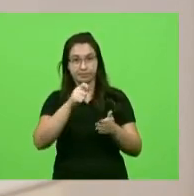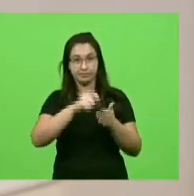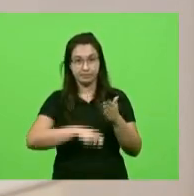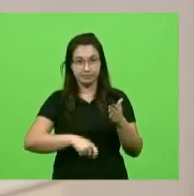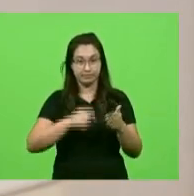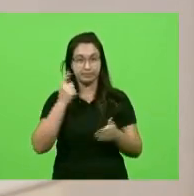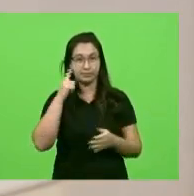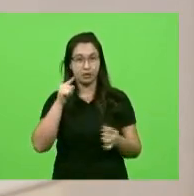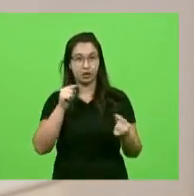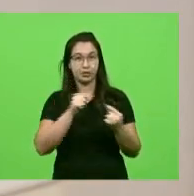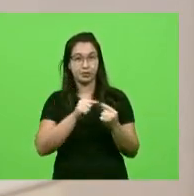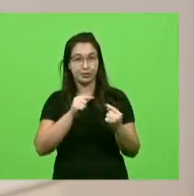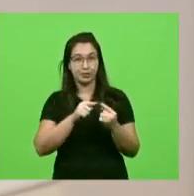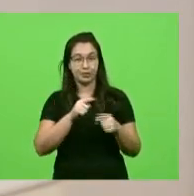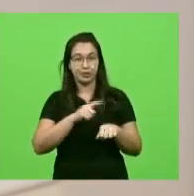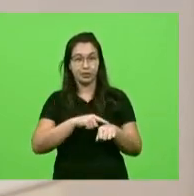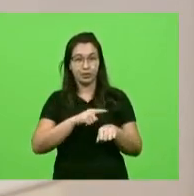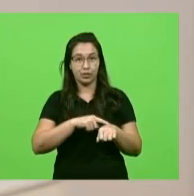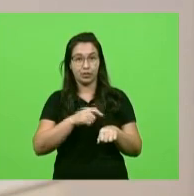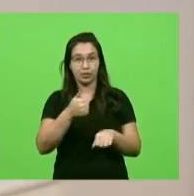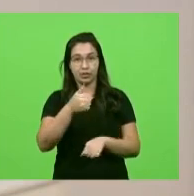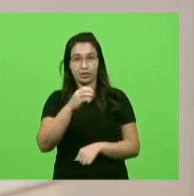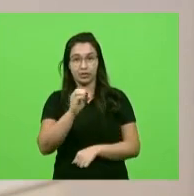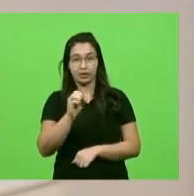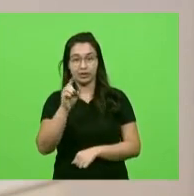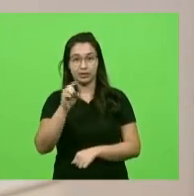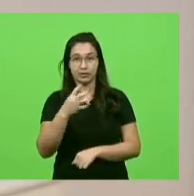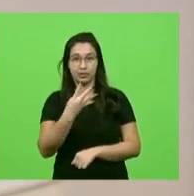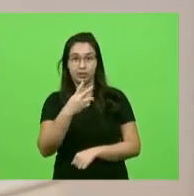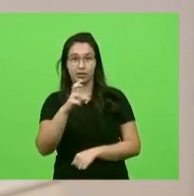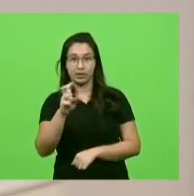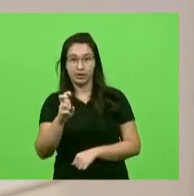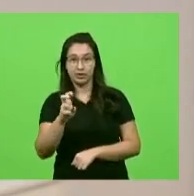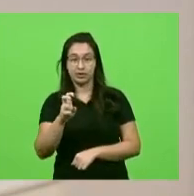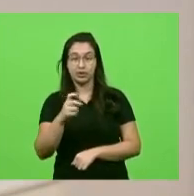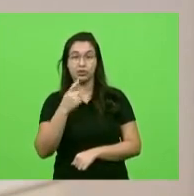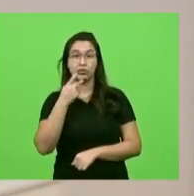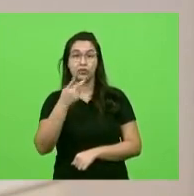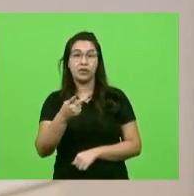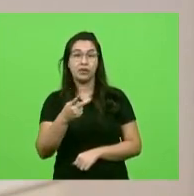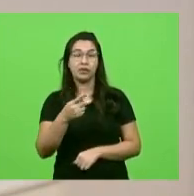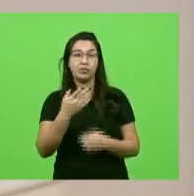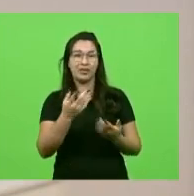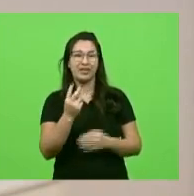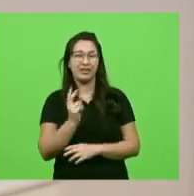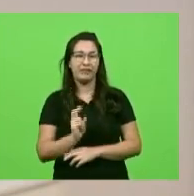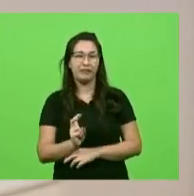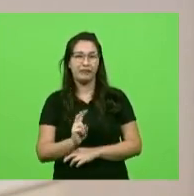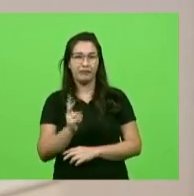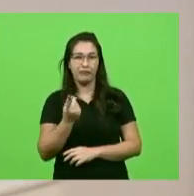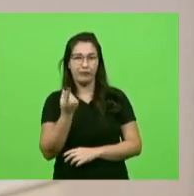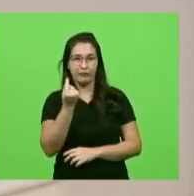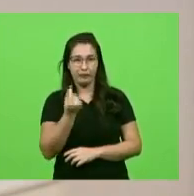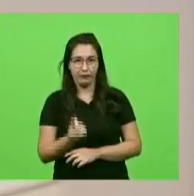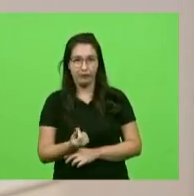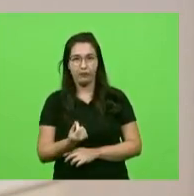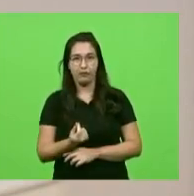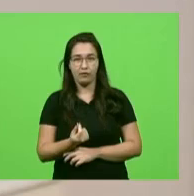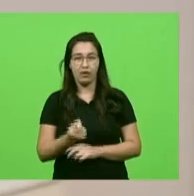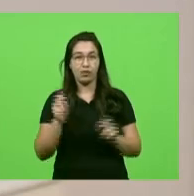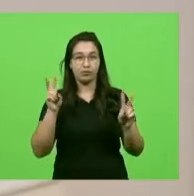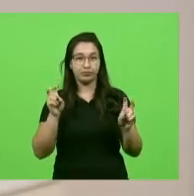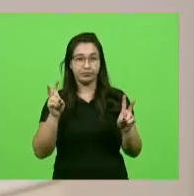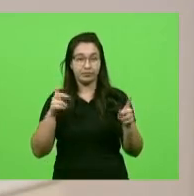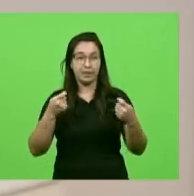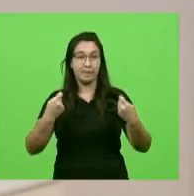às 10h45, por meio da qual justificou o preço ajustado e enfatizou, abre aspas, a